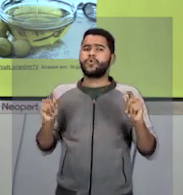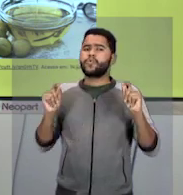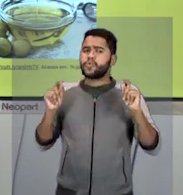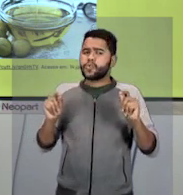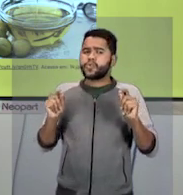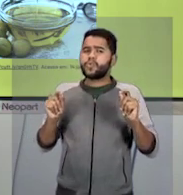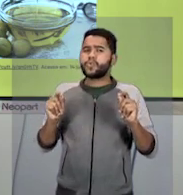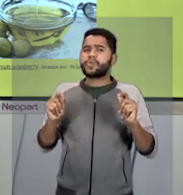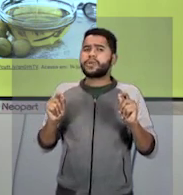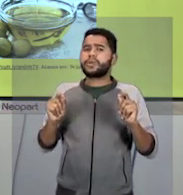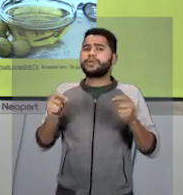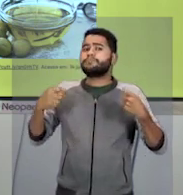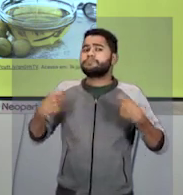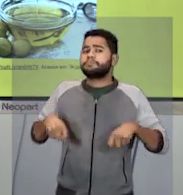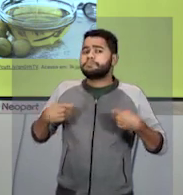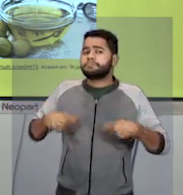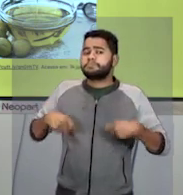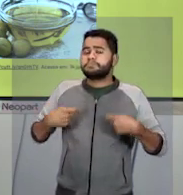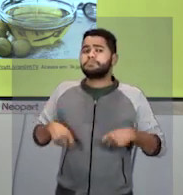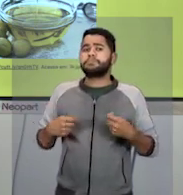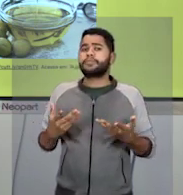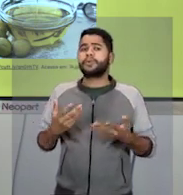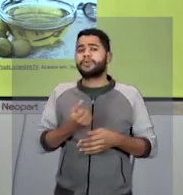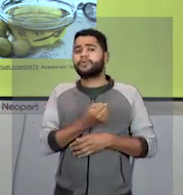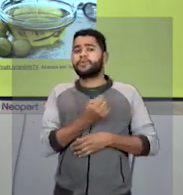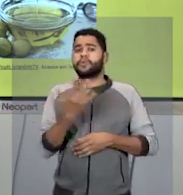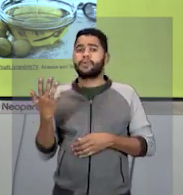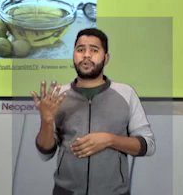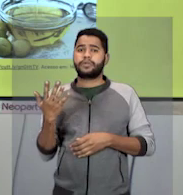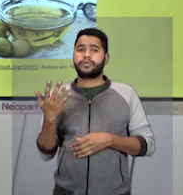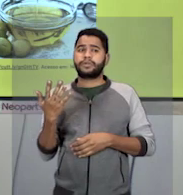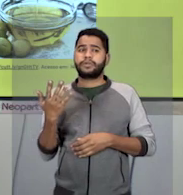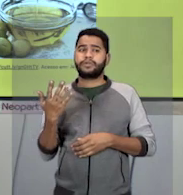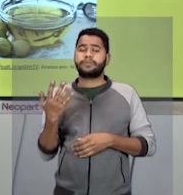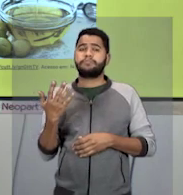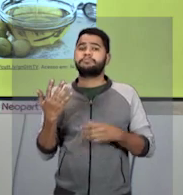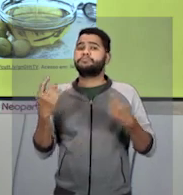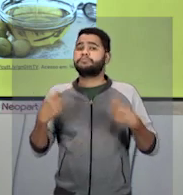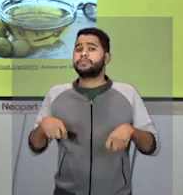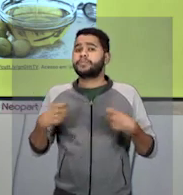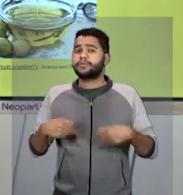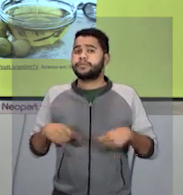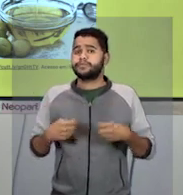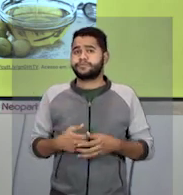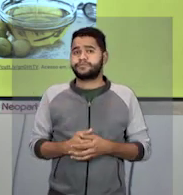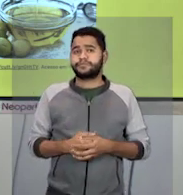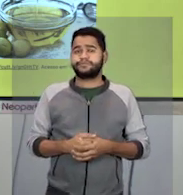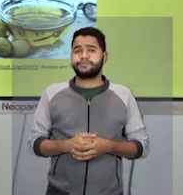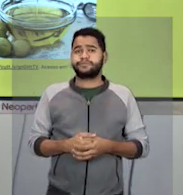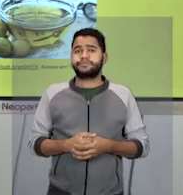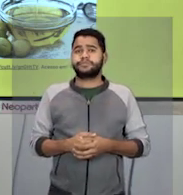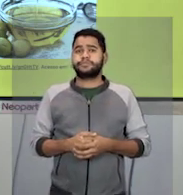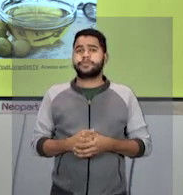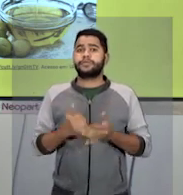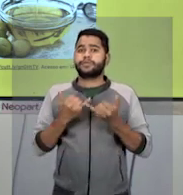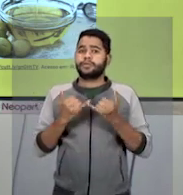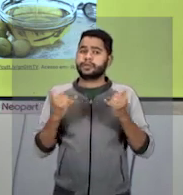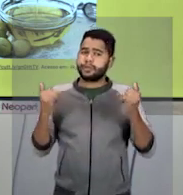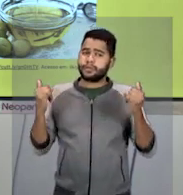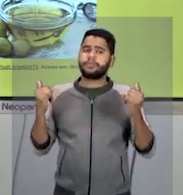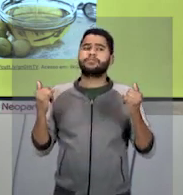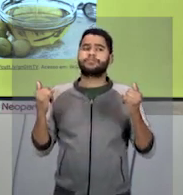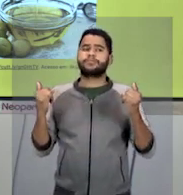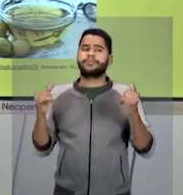ela vai precisar, quantidade, perdão, que ela vai precisar de energia